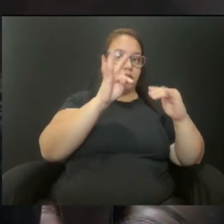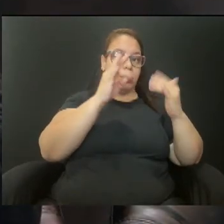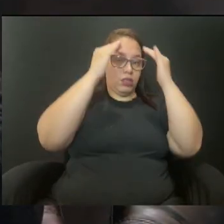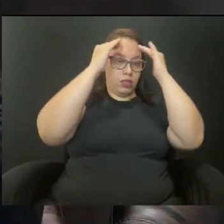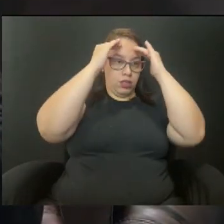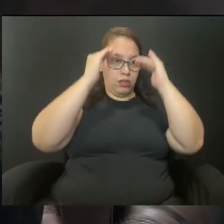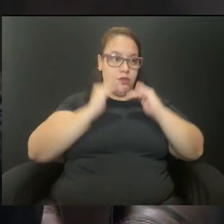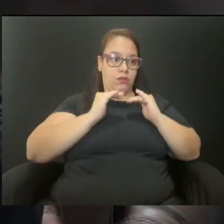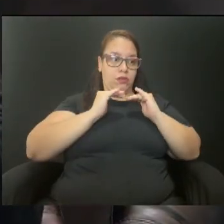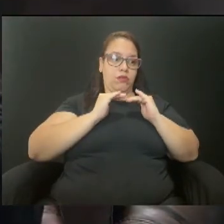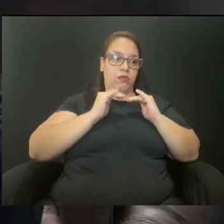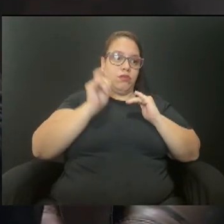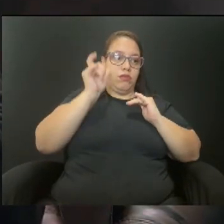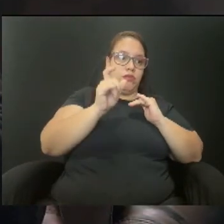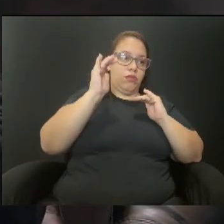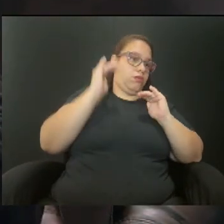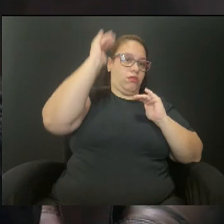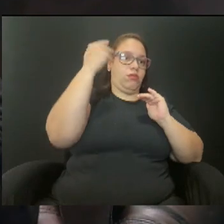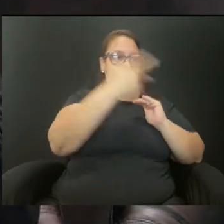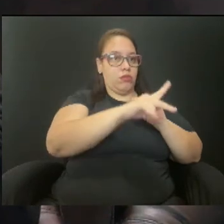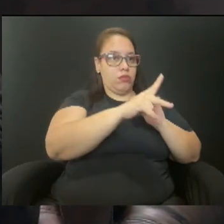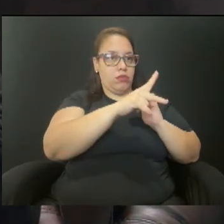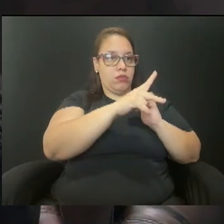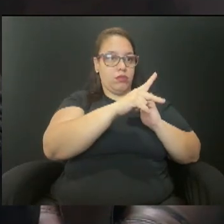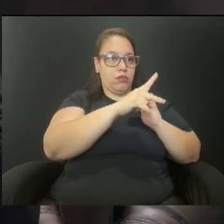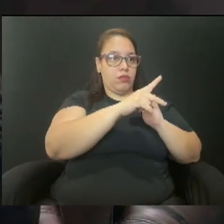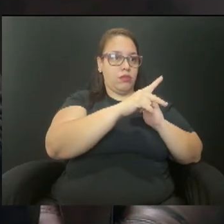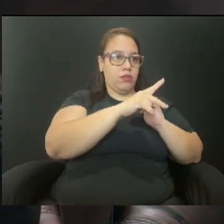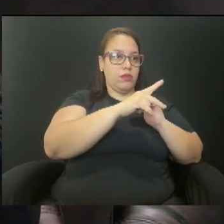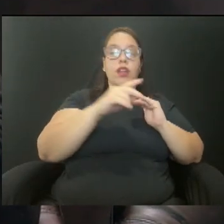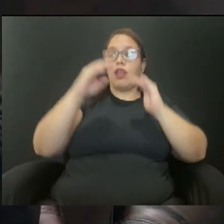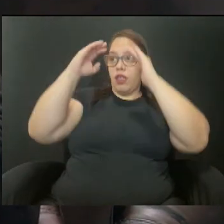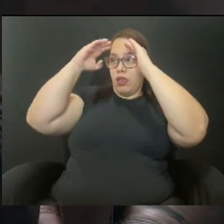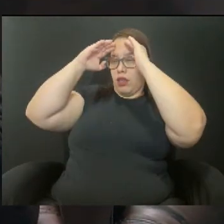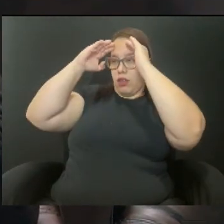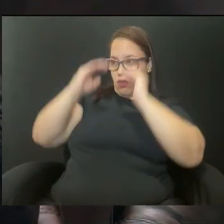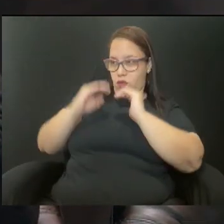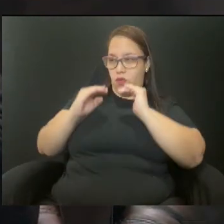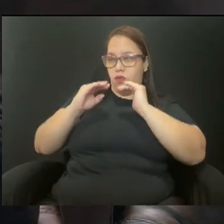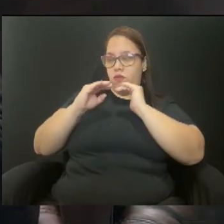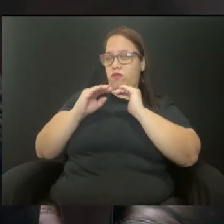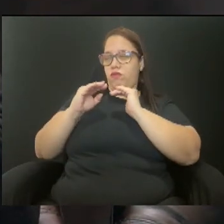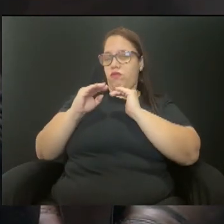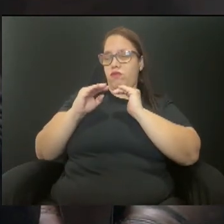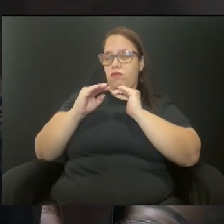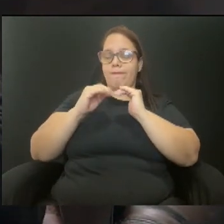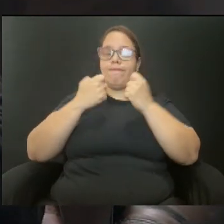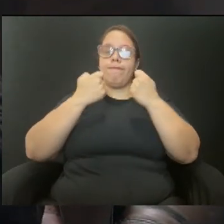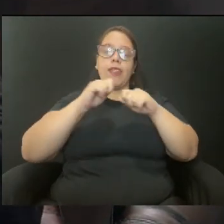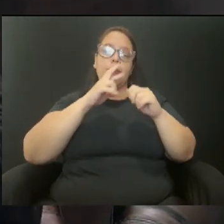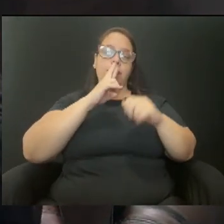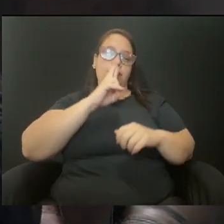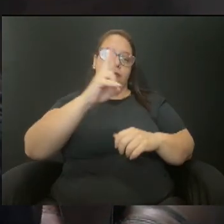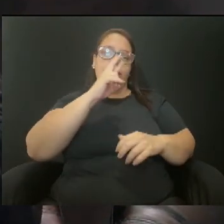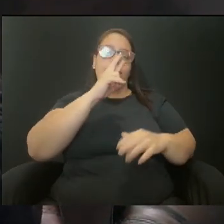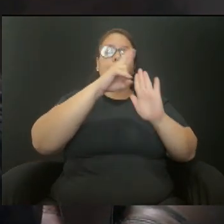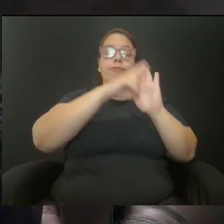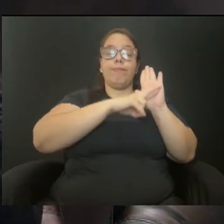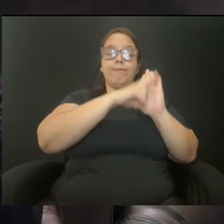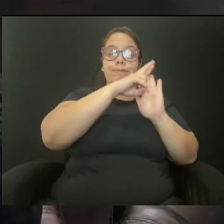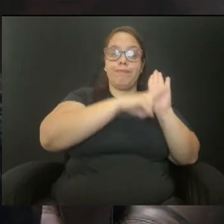alguém acima de você que você A deve questão da responder. submissão, então. Isso. E você deve responder regras, né? Responder a essa